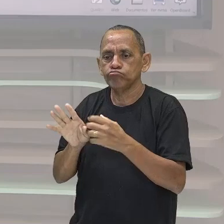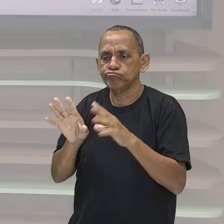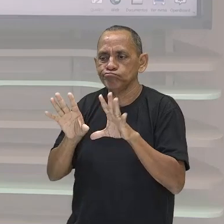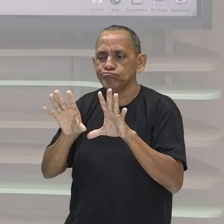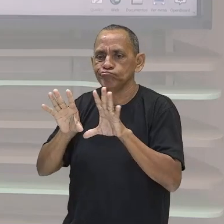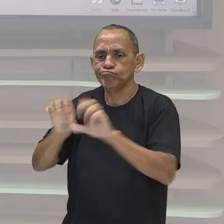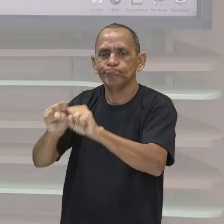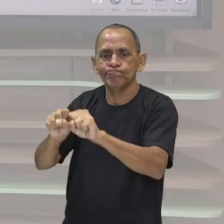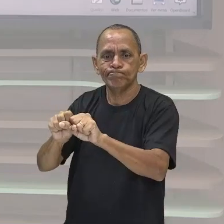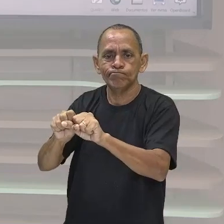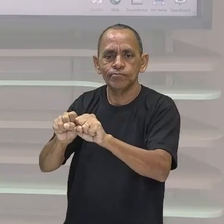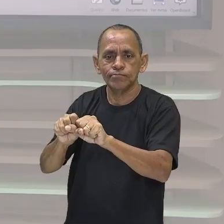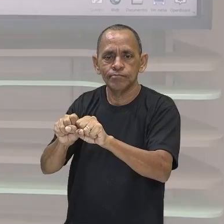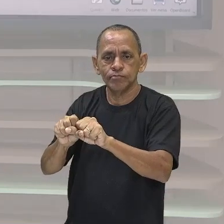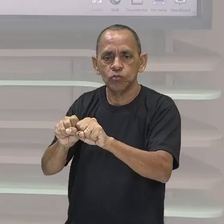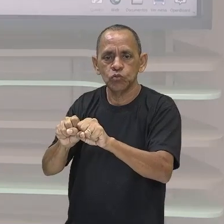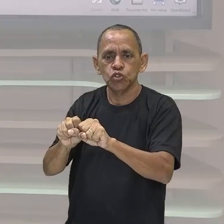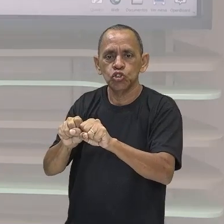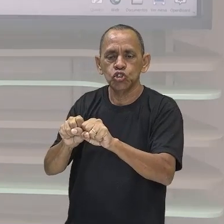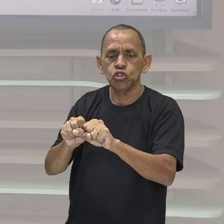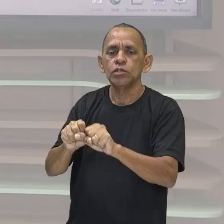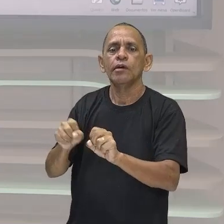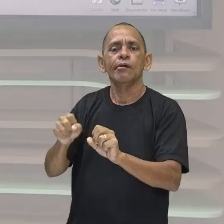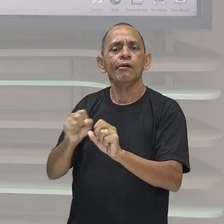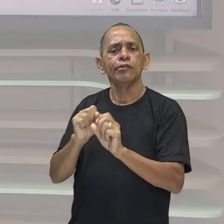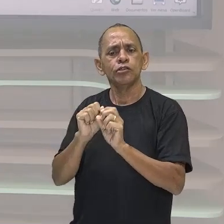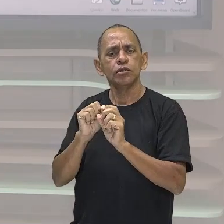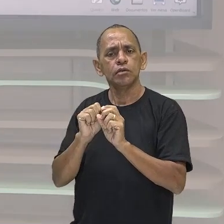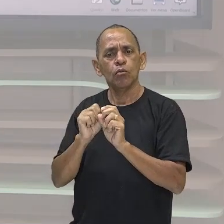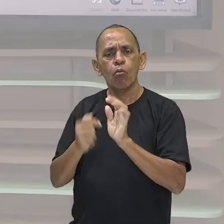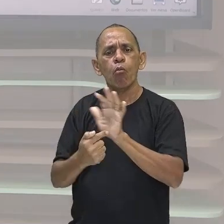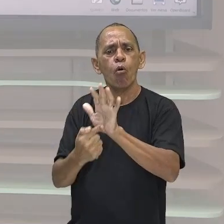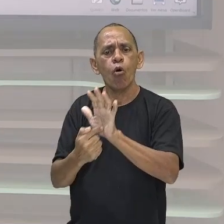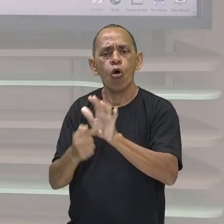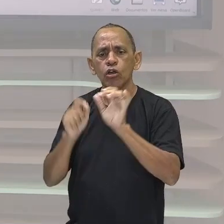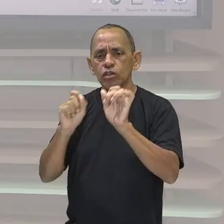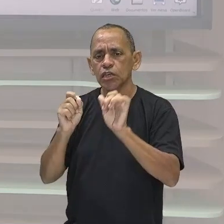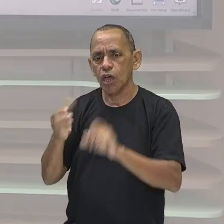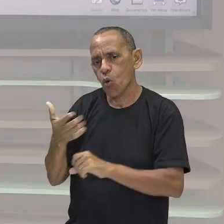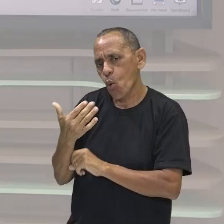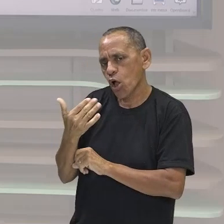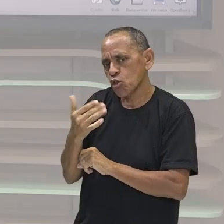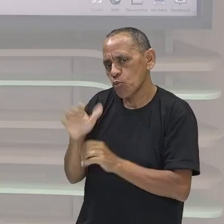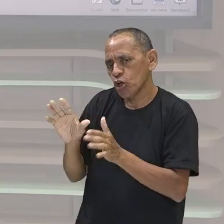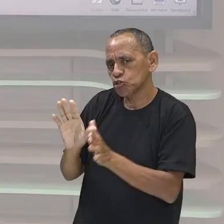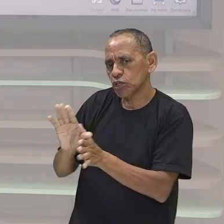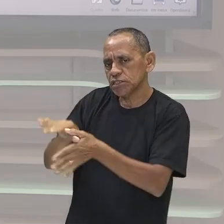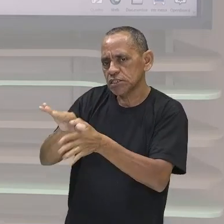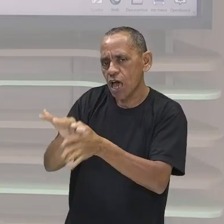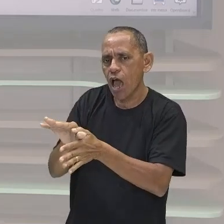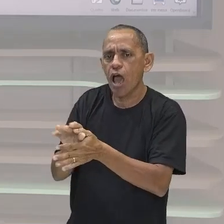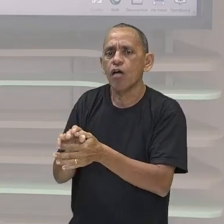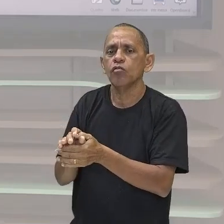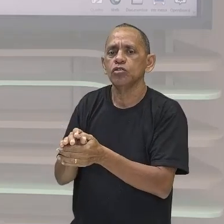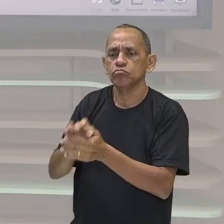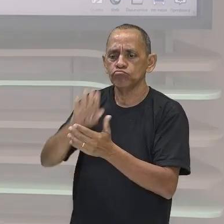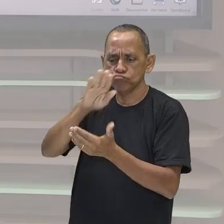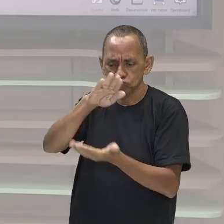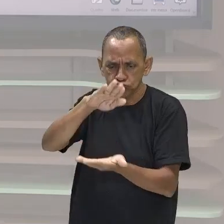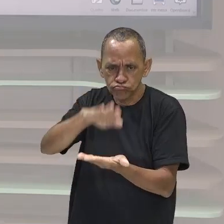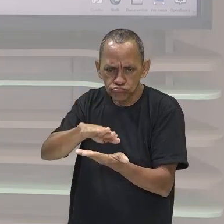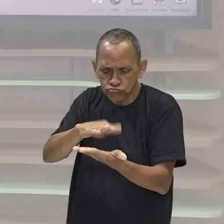aves, porque só as aves podiam se alimentar com um alimento assado e tal. O que mais aí? Assado, cozido. O